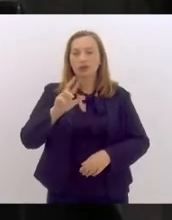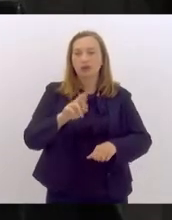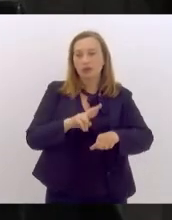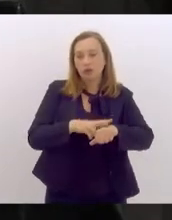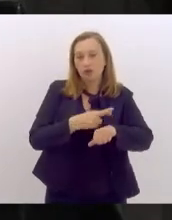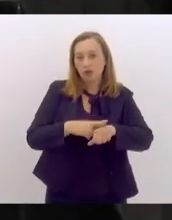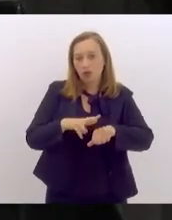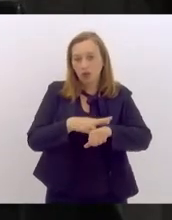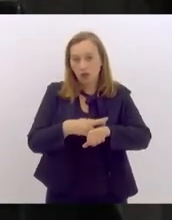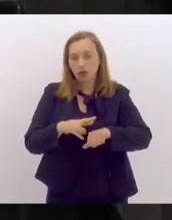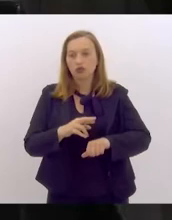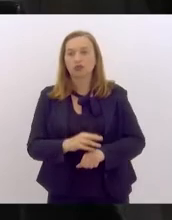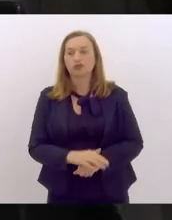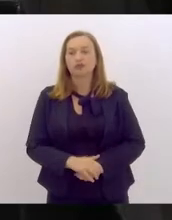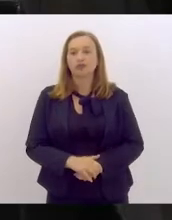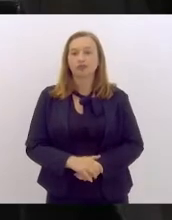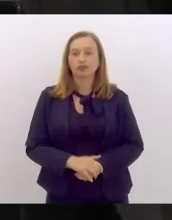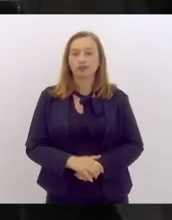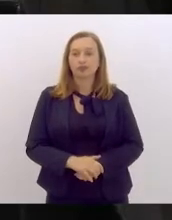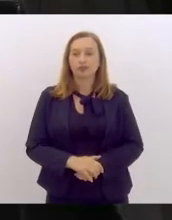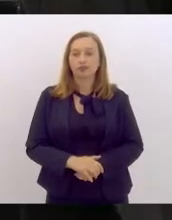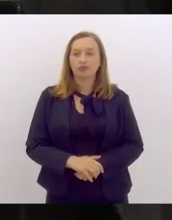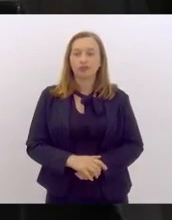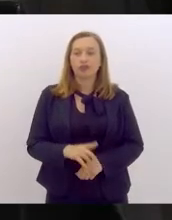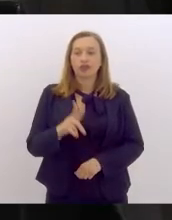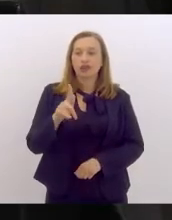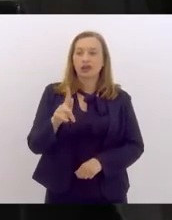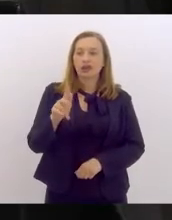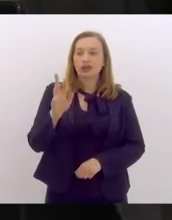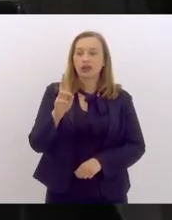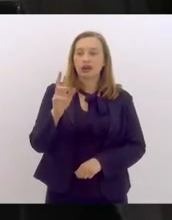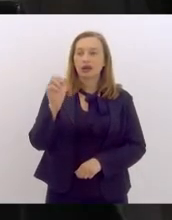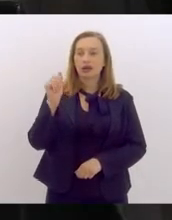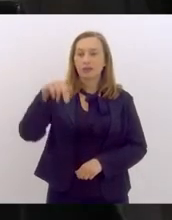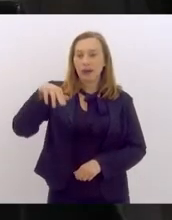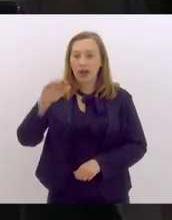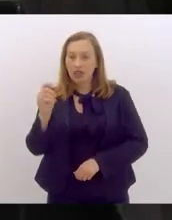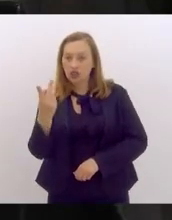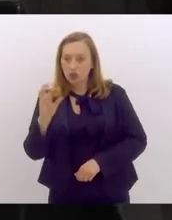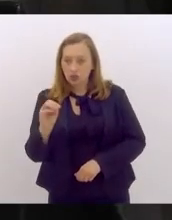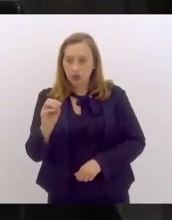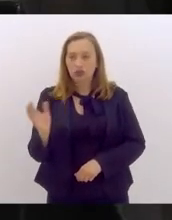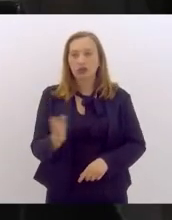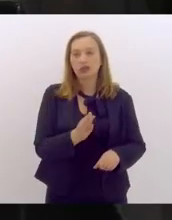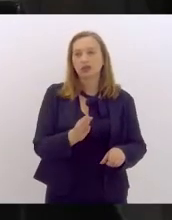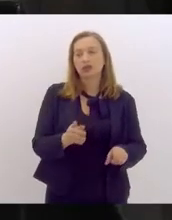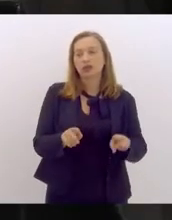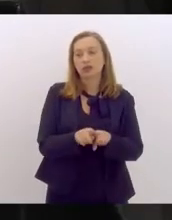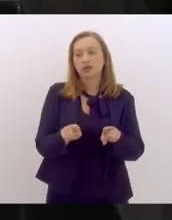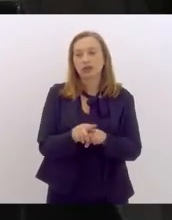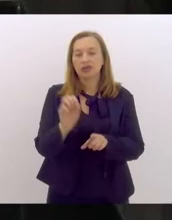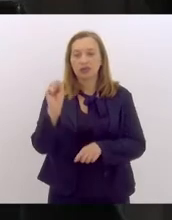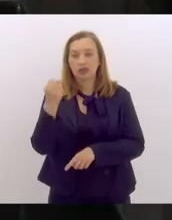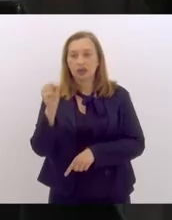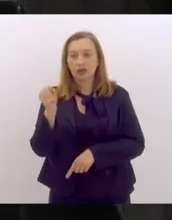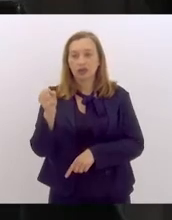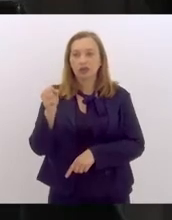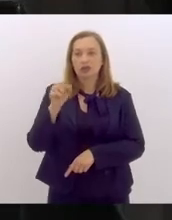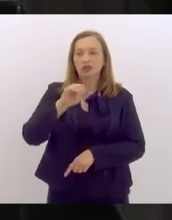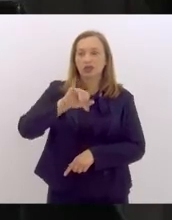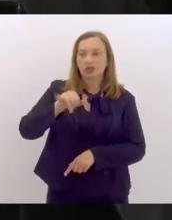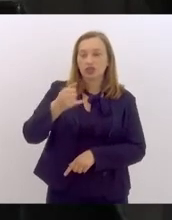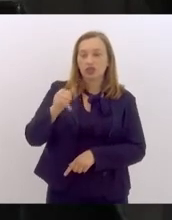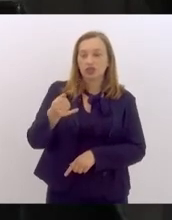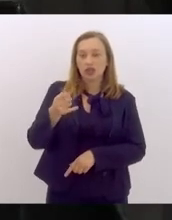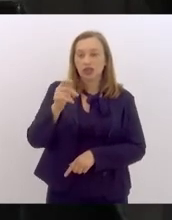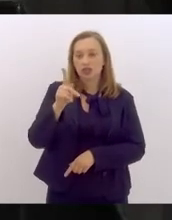o ramal de o gramacho-saracuruna o ramal Japeri e o ramal